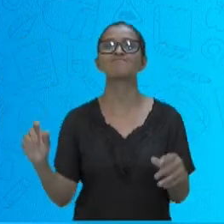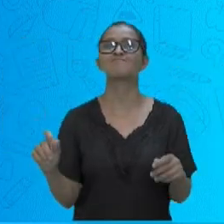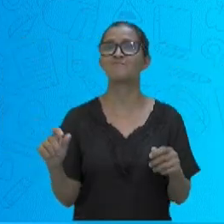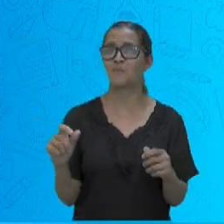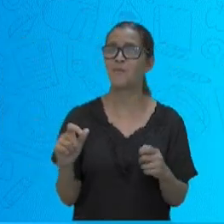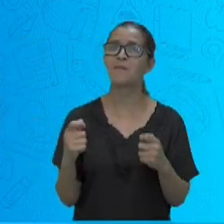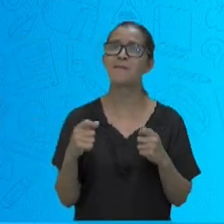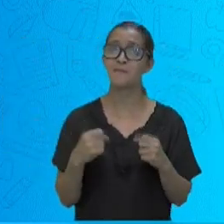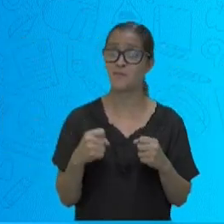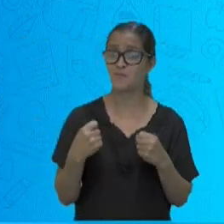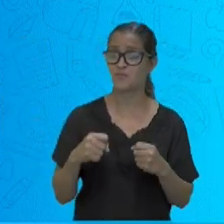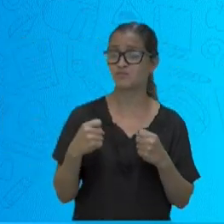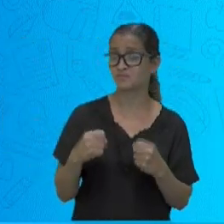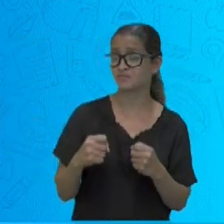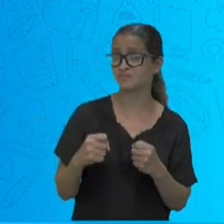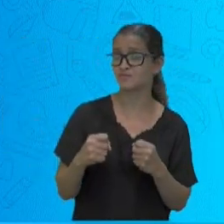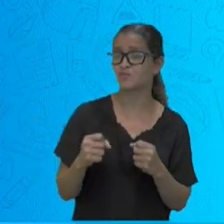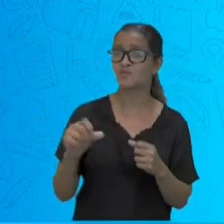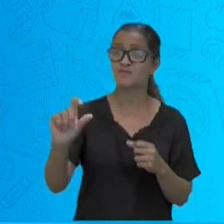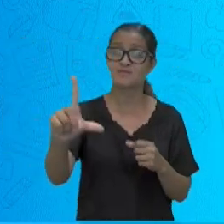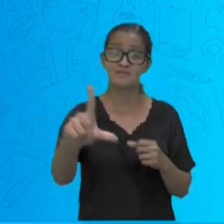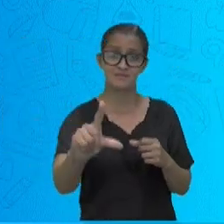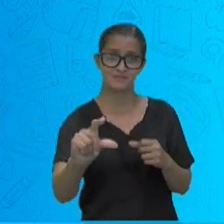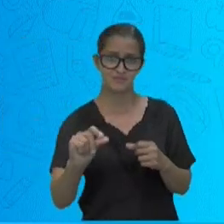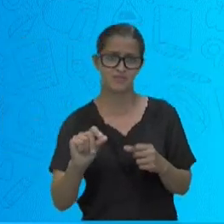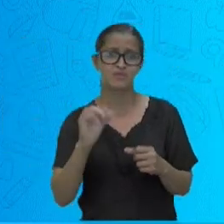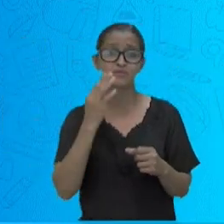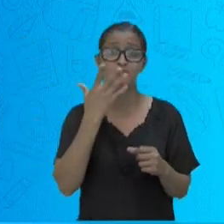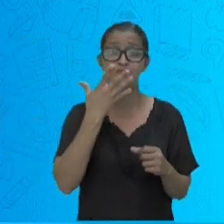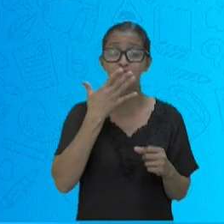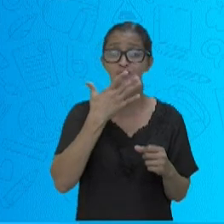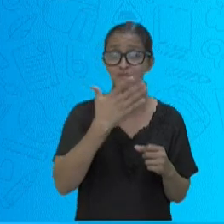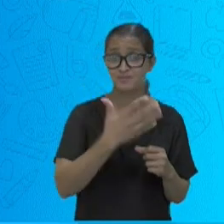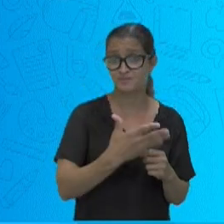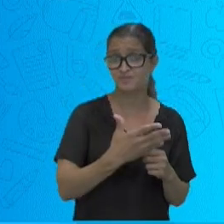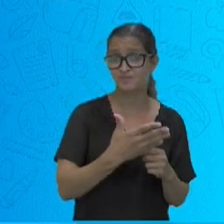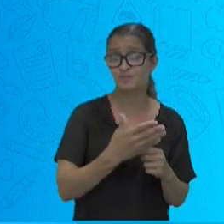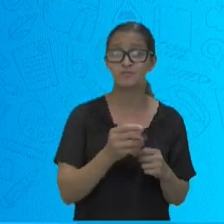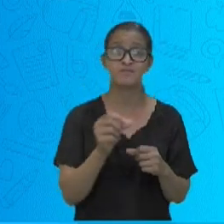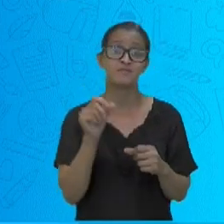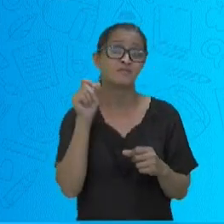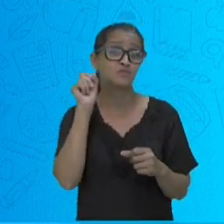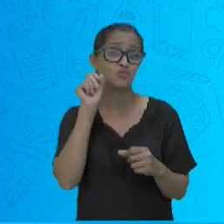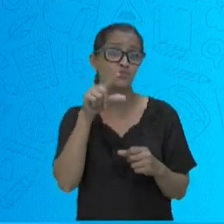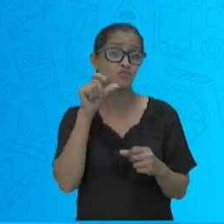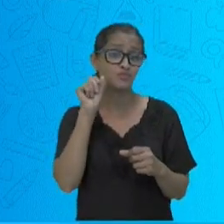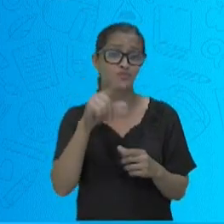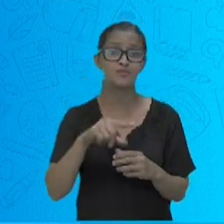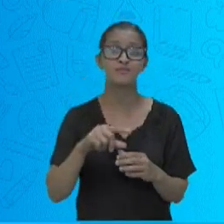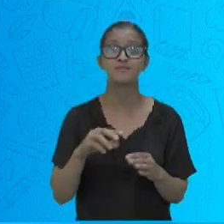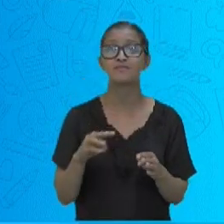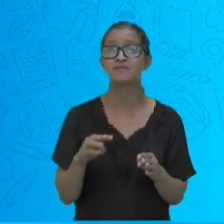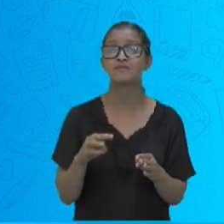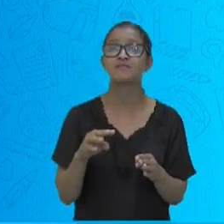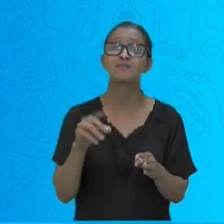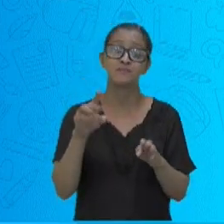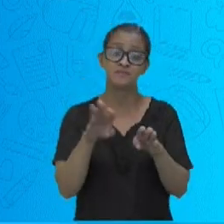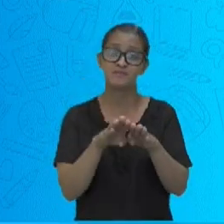cor azul para representar o gato, amarelo para representar o cachorro e a